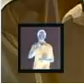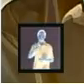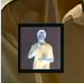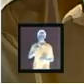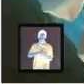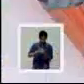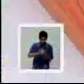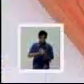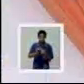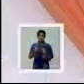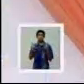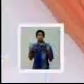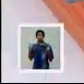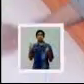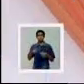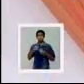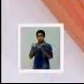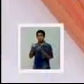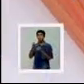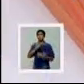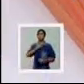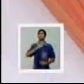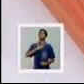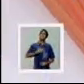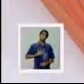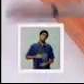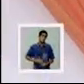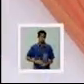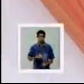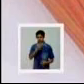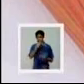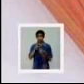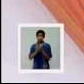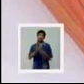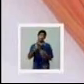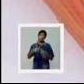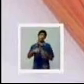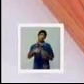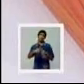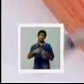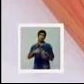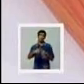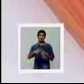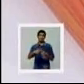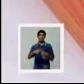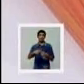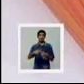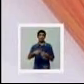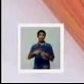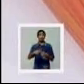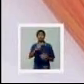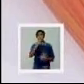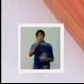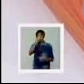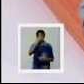tirando o estresse. Por que esse povo da roça não tem estresse? Vá lá no Biguá, na Barra, na nossa região,